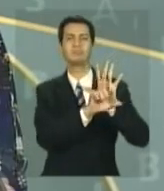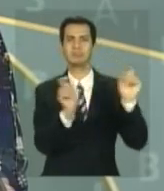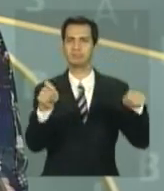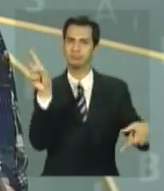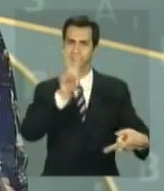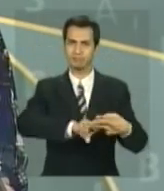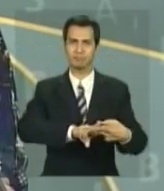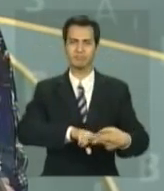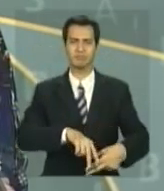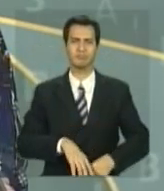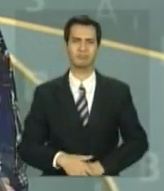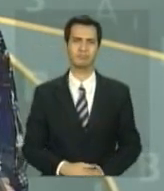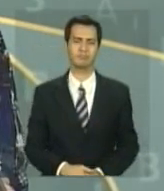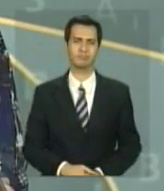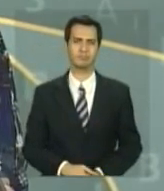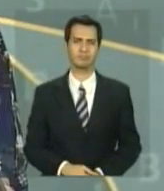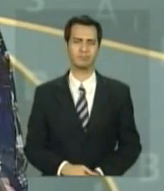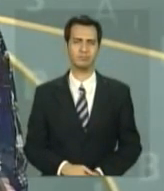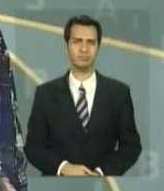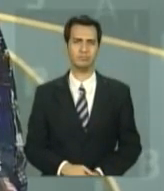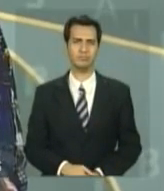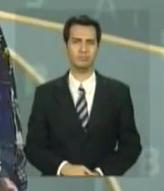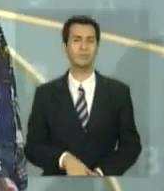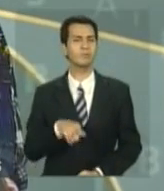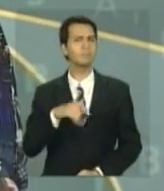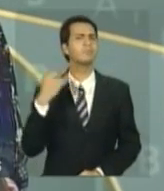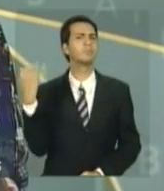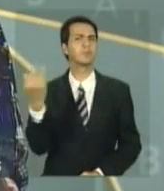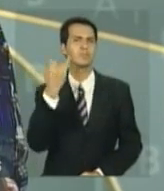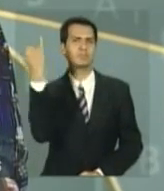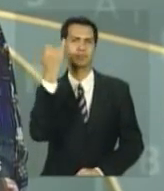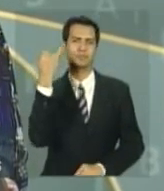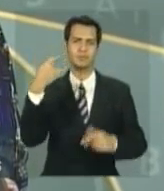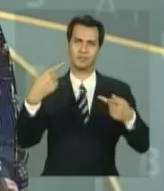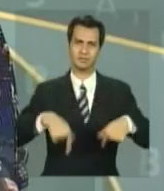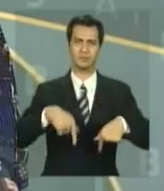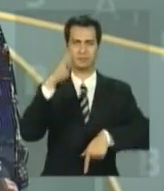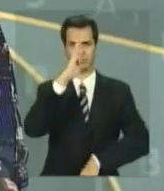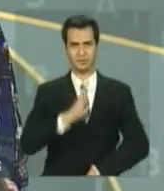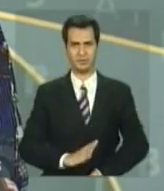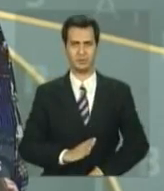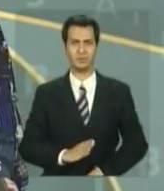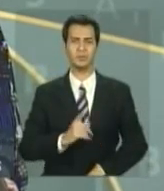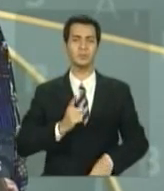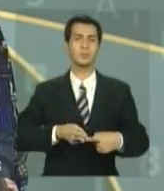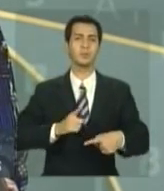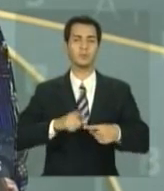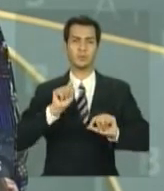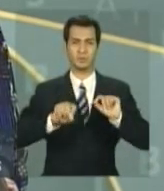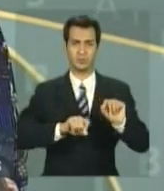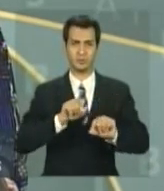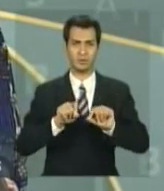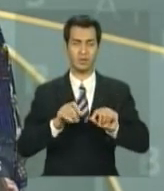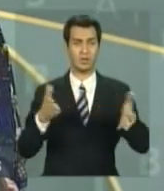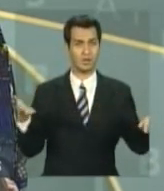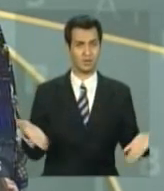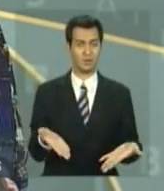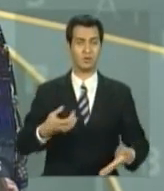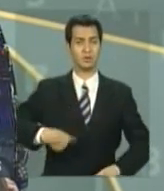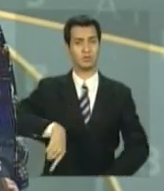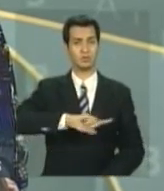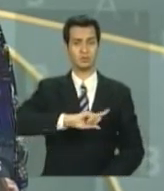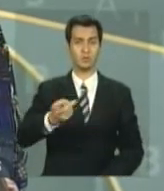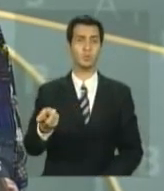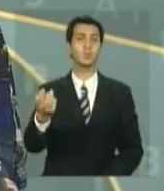delas. Isso é algo importante para o Brasil, porque a cultura de paz